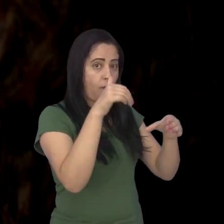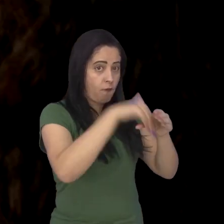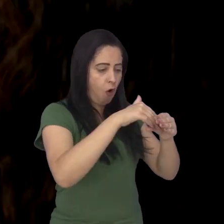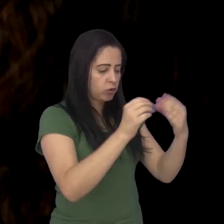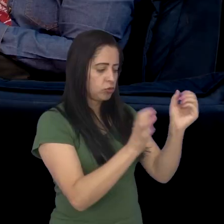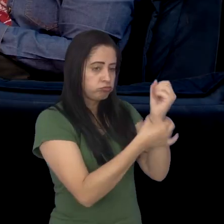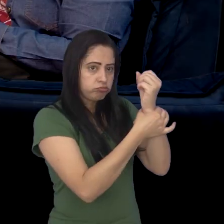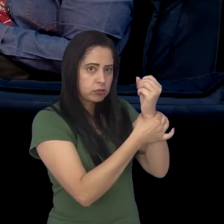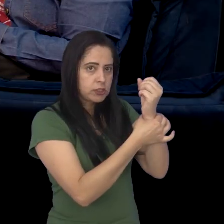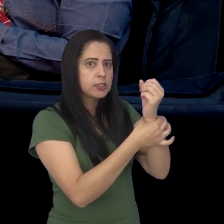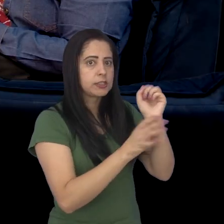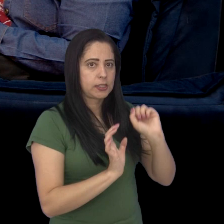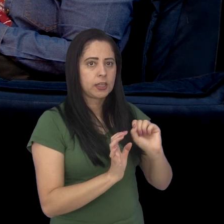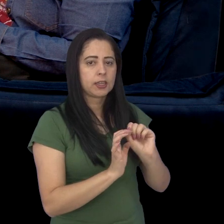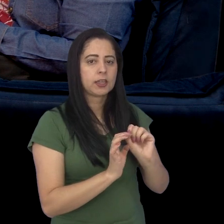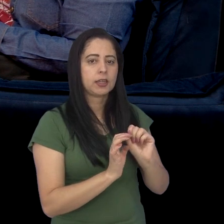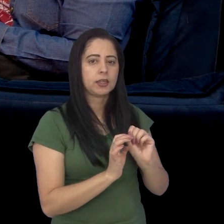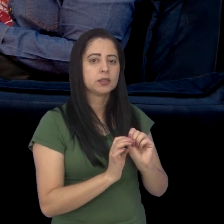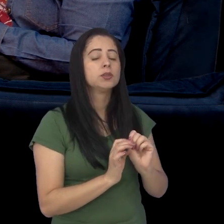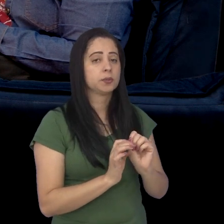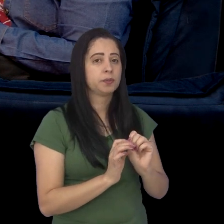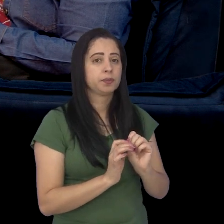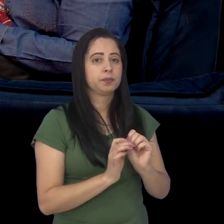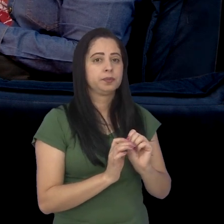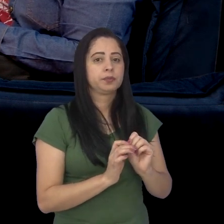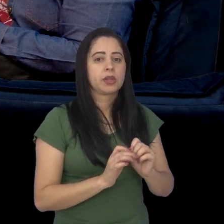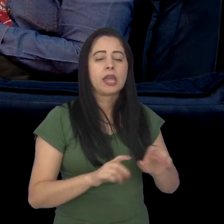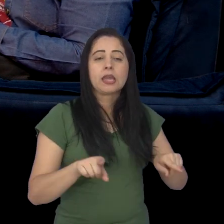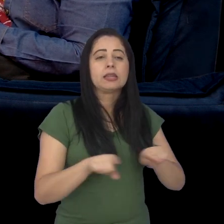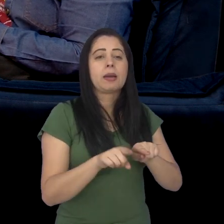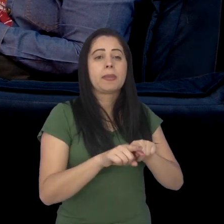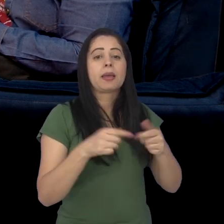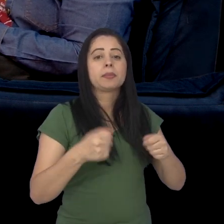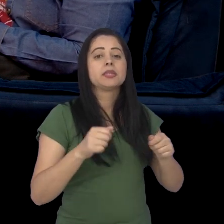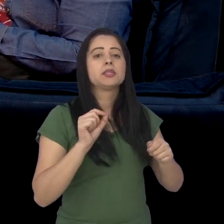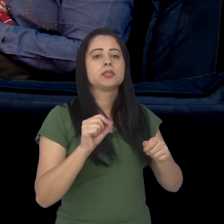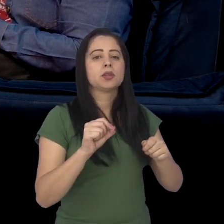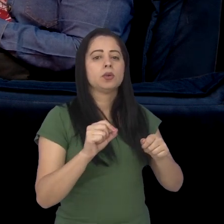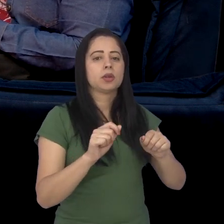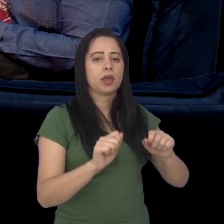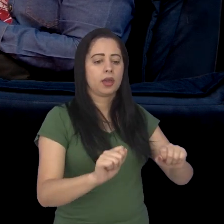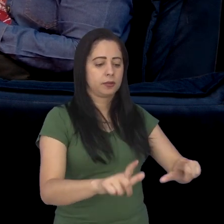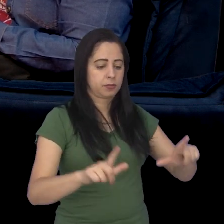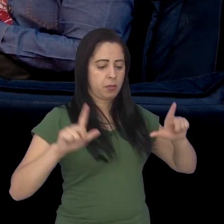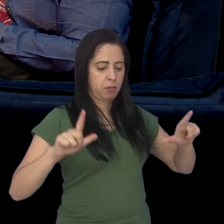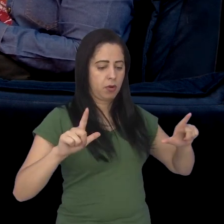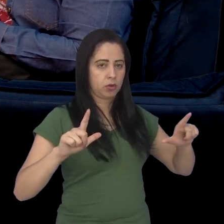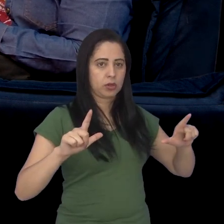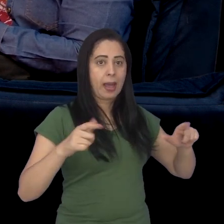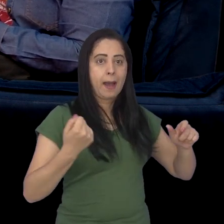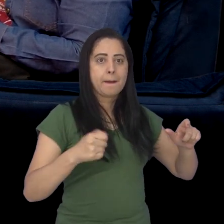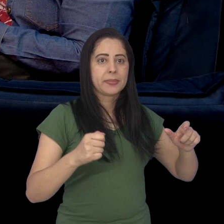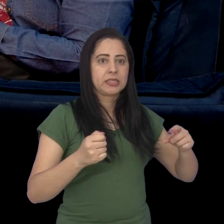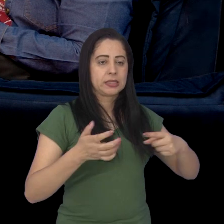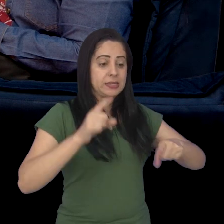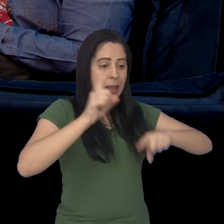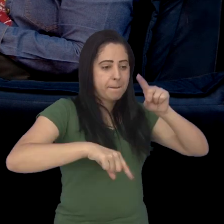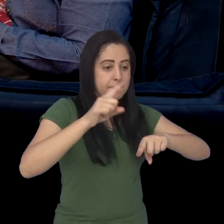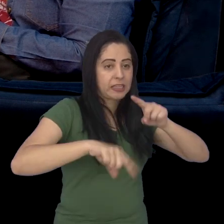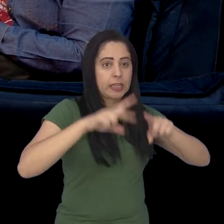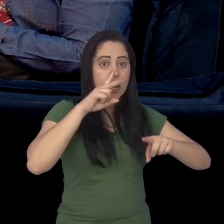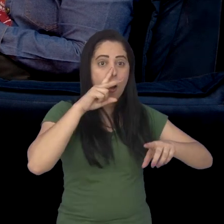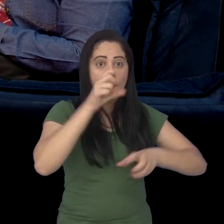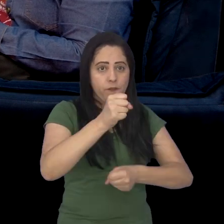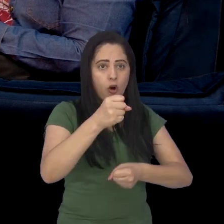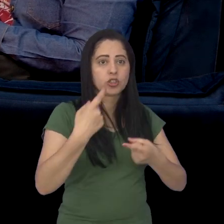nosso mercado econômico fica doido esperando o resultado da eleição. E a nossa urna tem que ser um equipamento